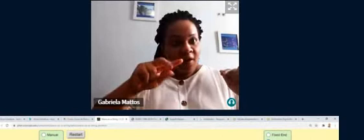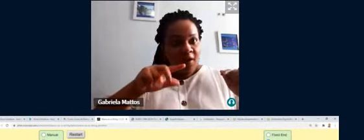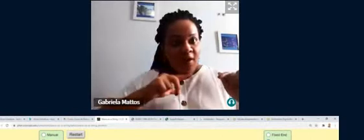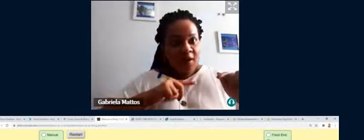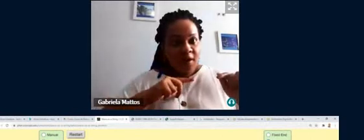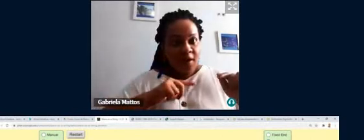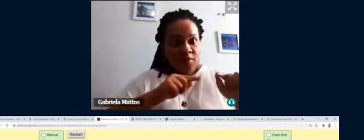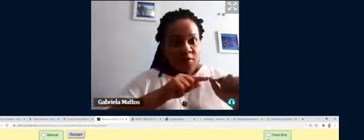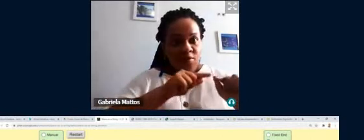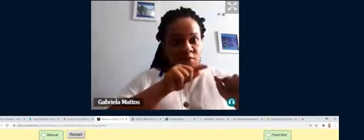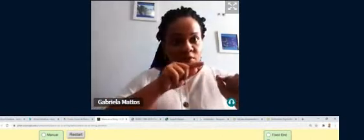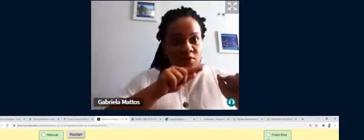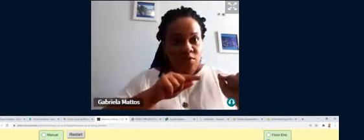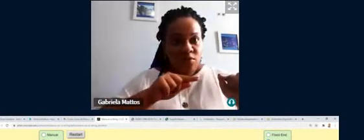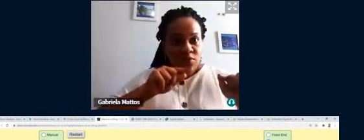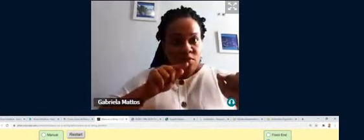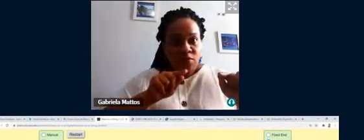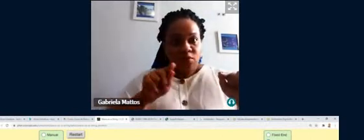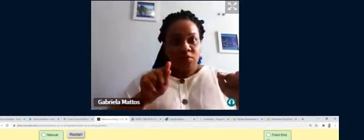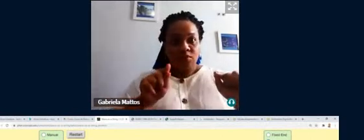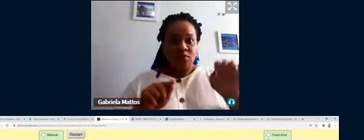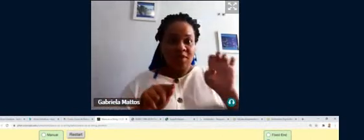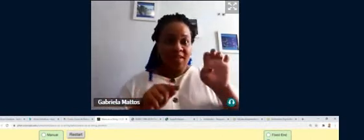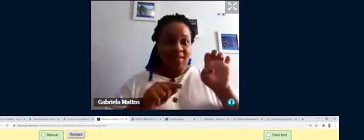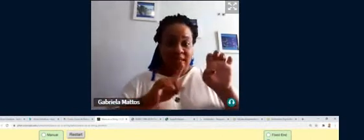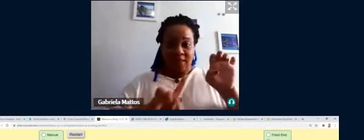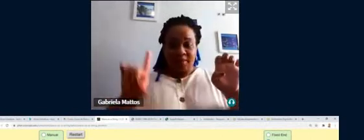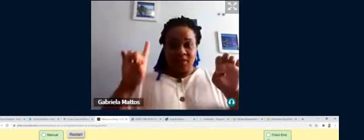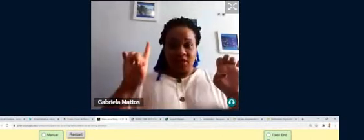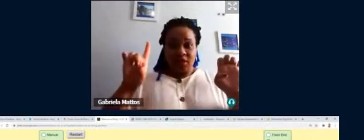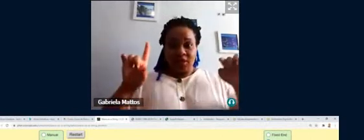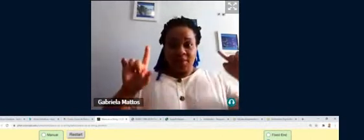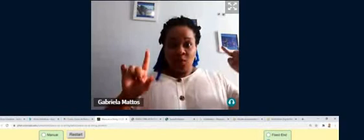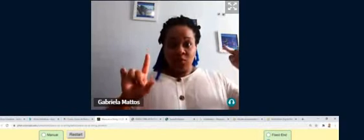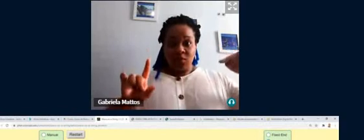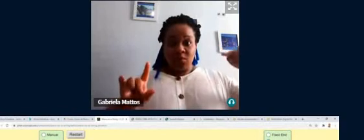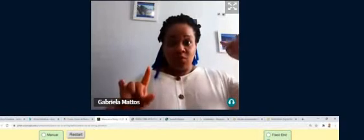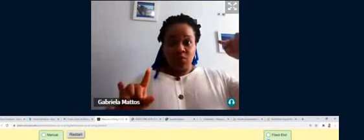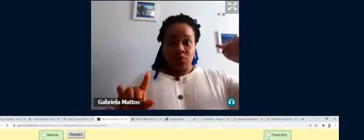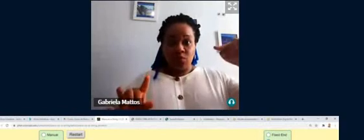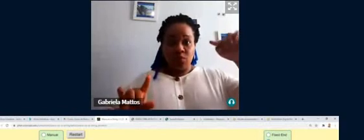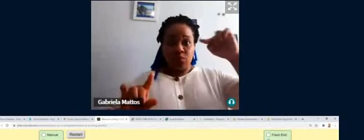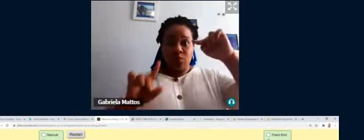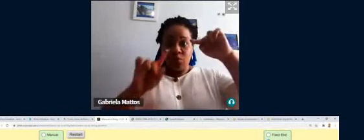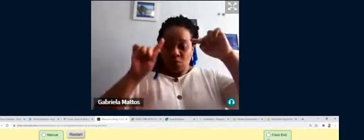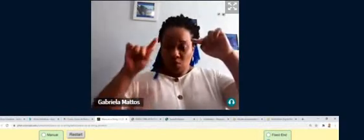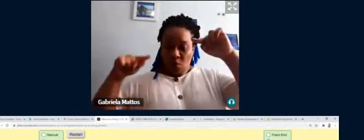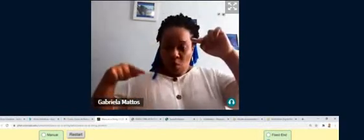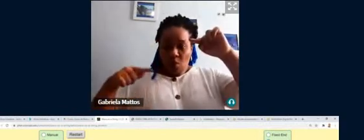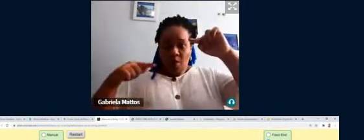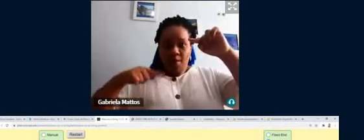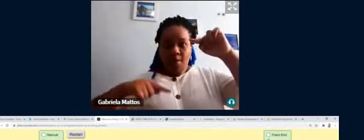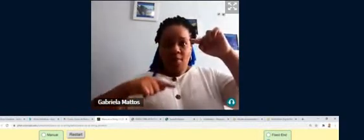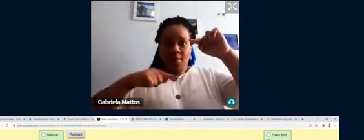que está indo da esquerda para a direita por cima e o outro por baixo.